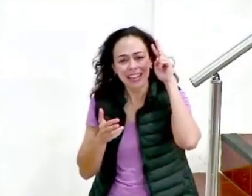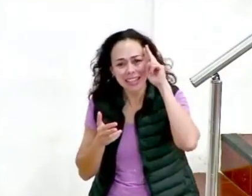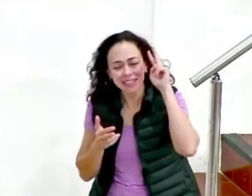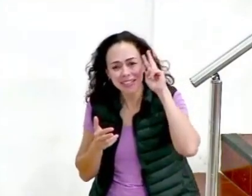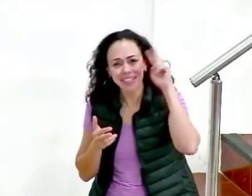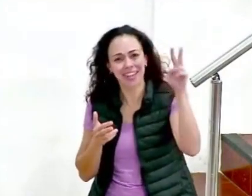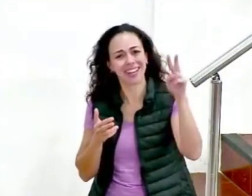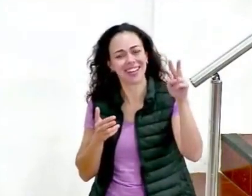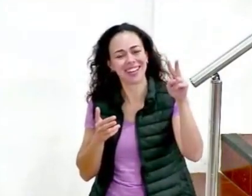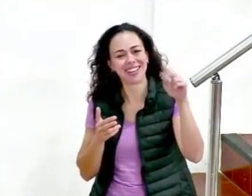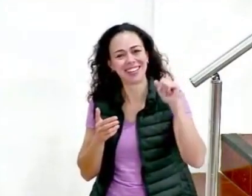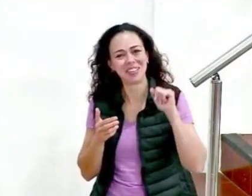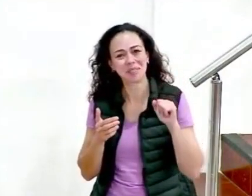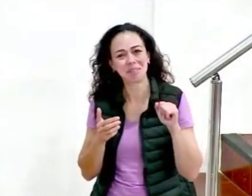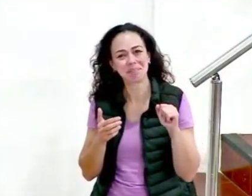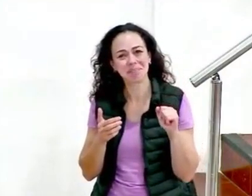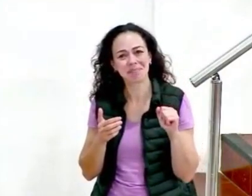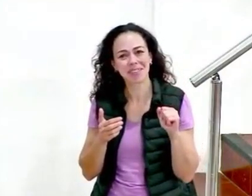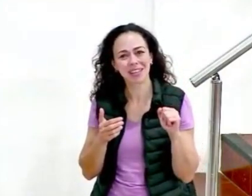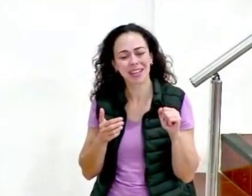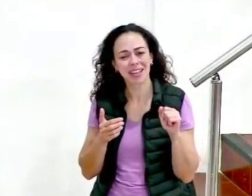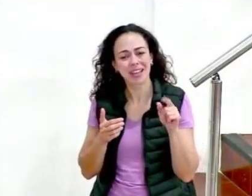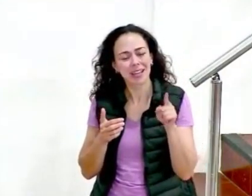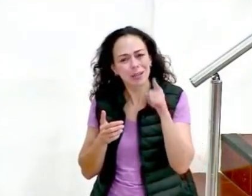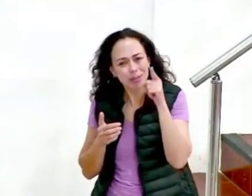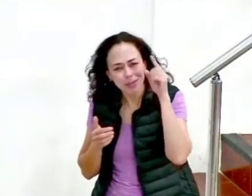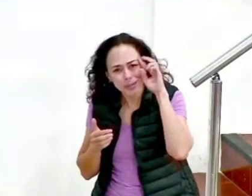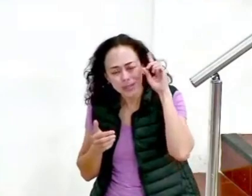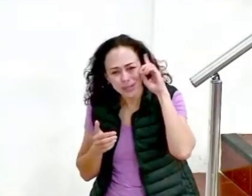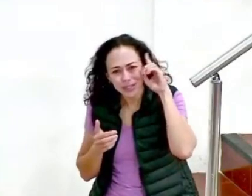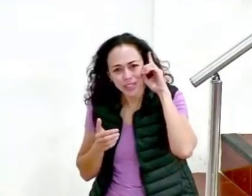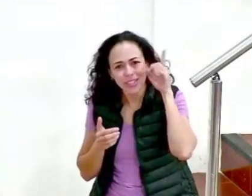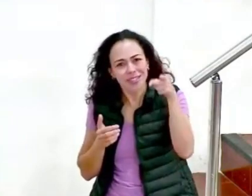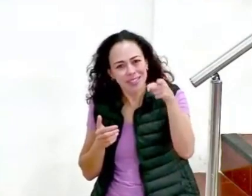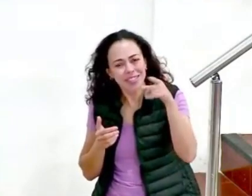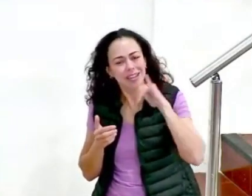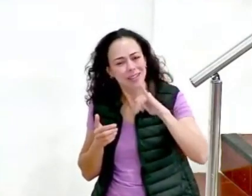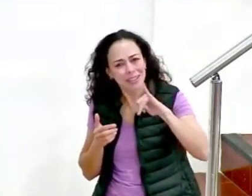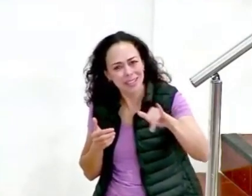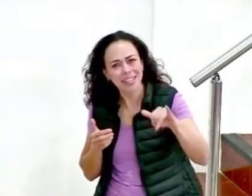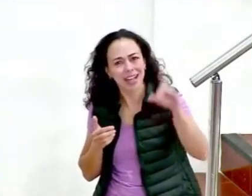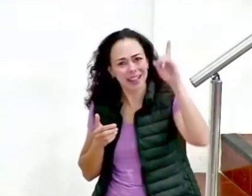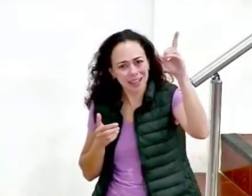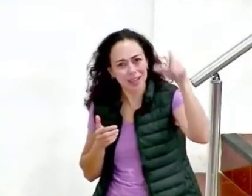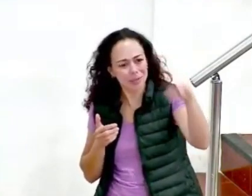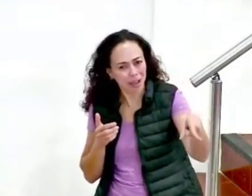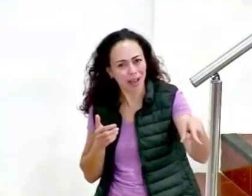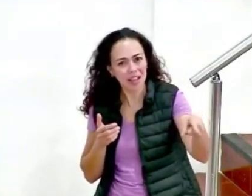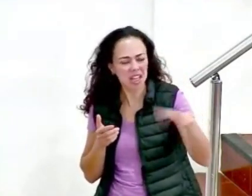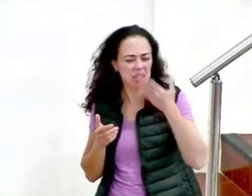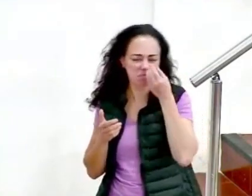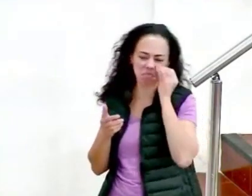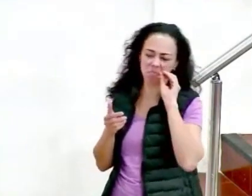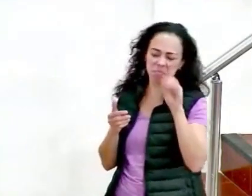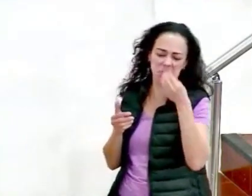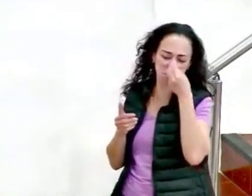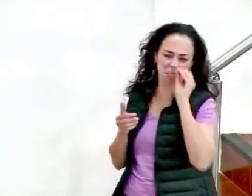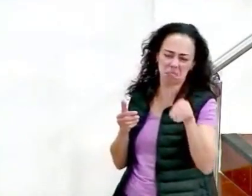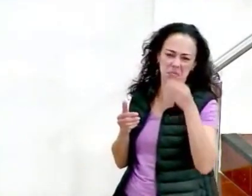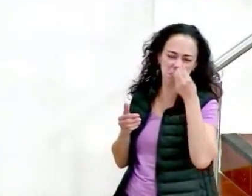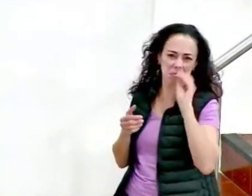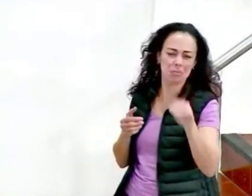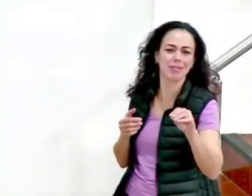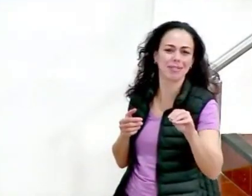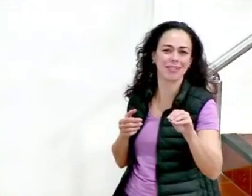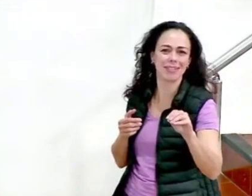Deus, ela disse, não, esse Deus eu não quero, não, deixa eu aqui, vai viver a sua vida lá, para a gente continuar a nossa amizade aqui, não vamos falar da religião, mas daqui a pouquinho